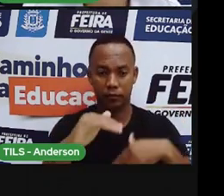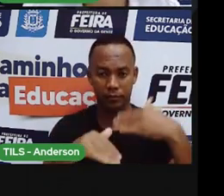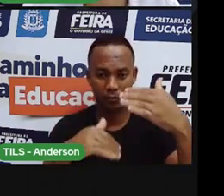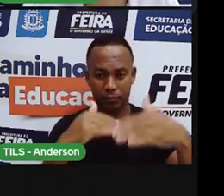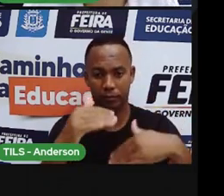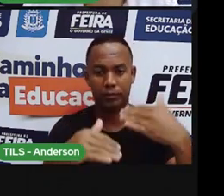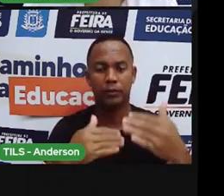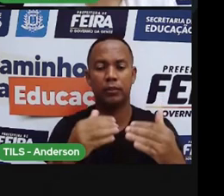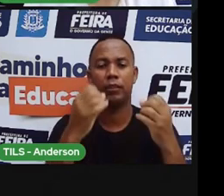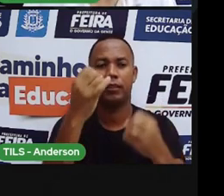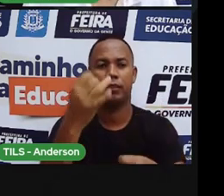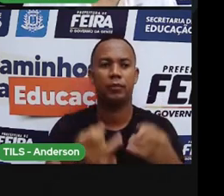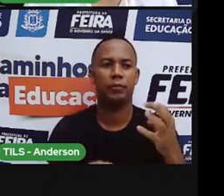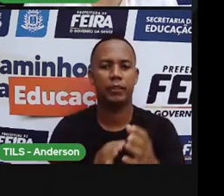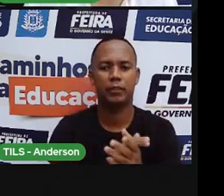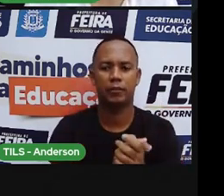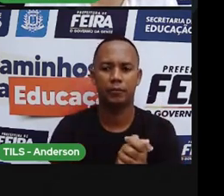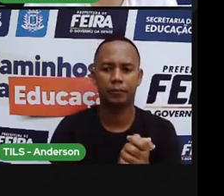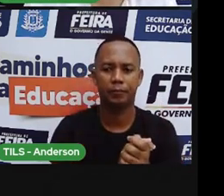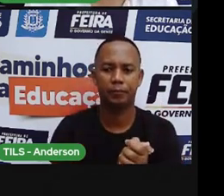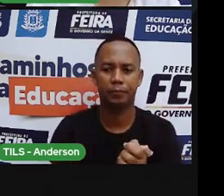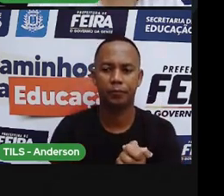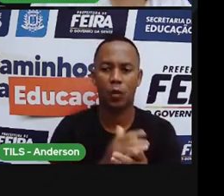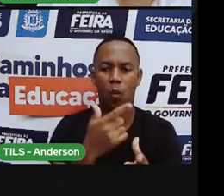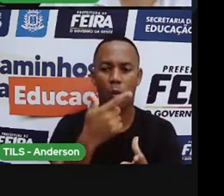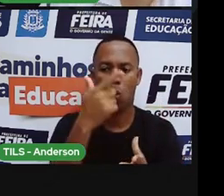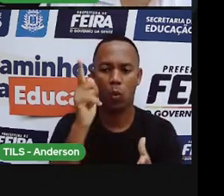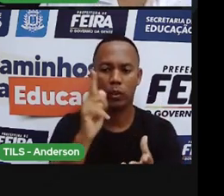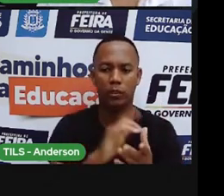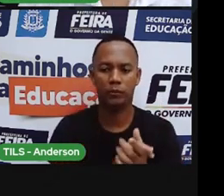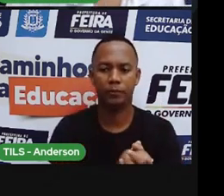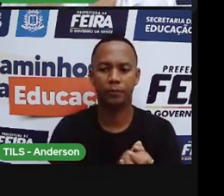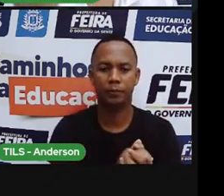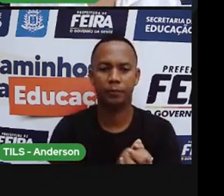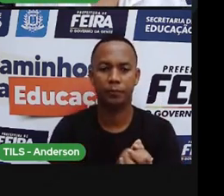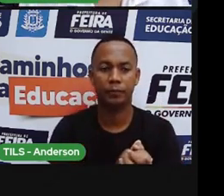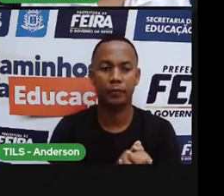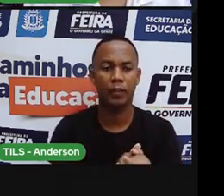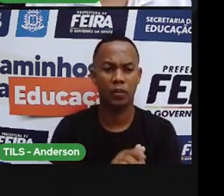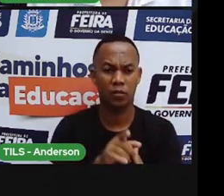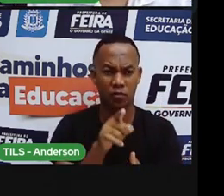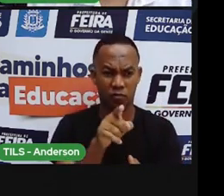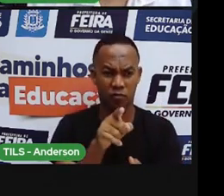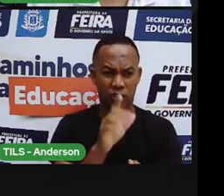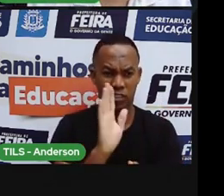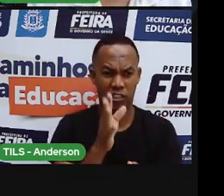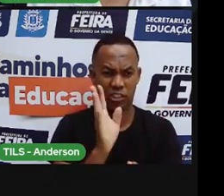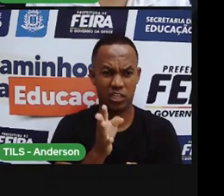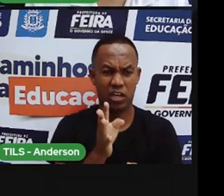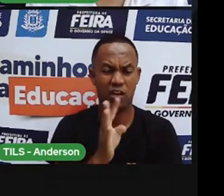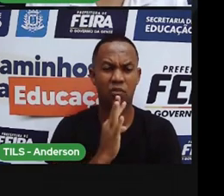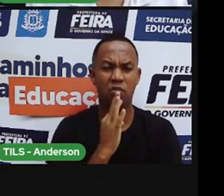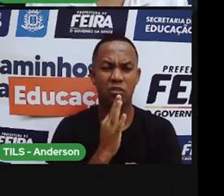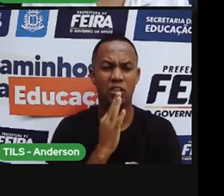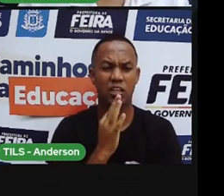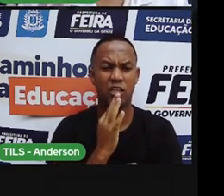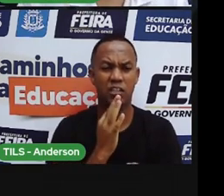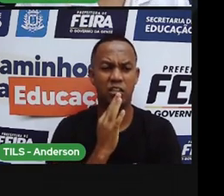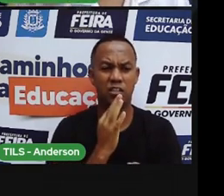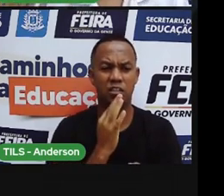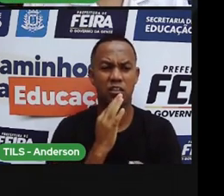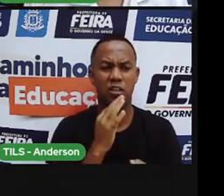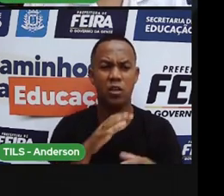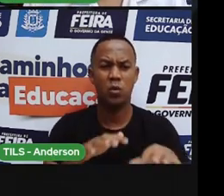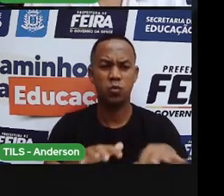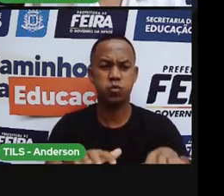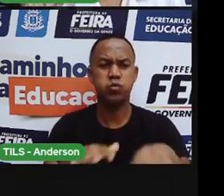de cientista aqui já. Outra coisa. Vocês já ouviram falar sobre terremotos e vulcões. E esses